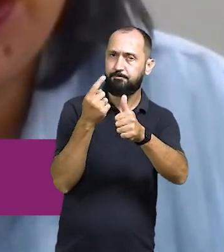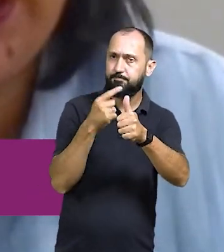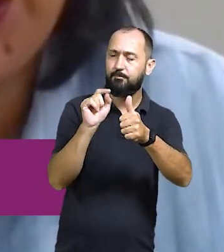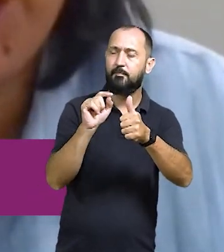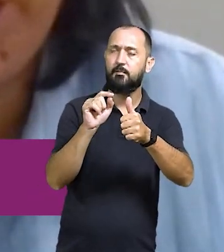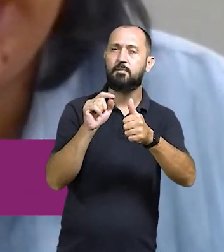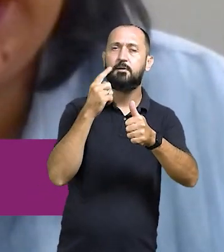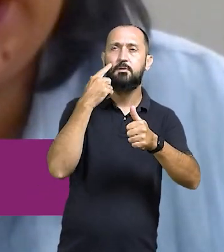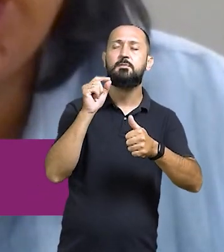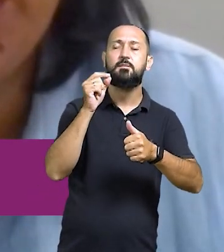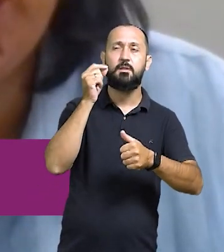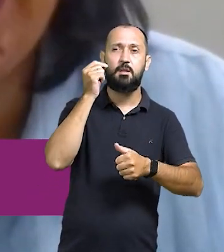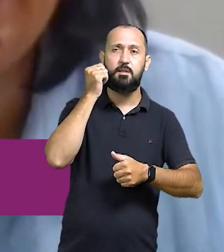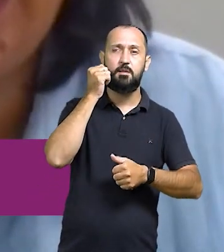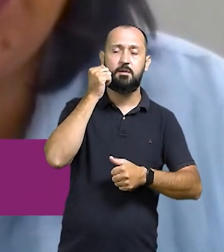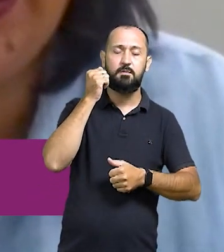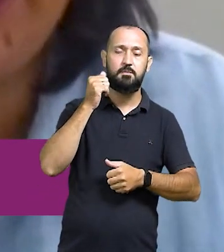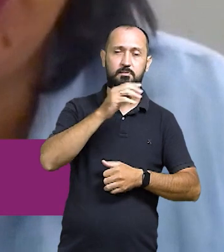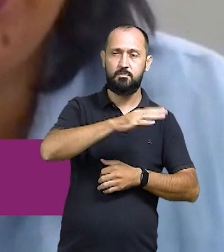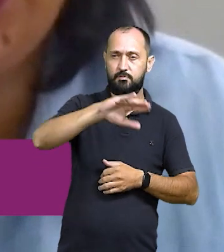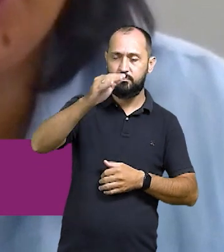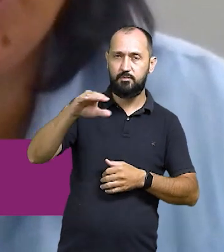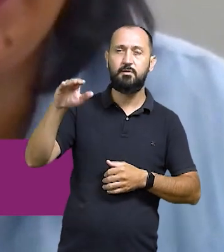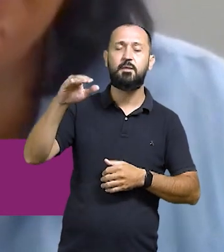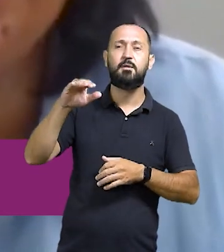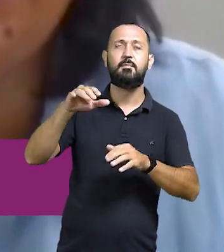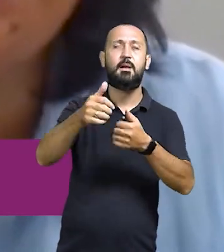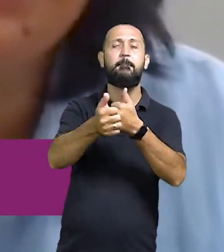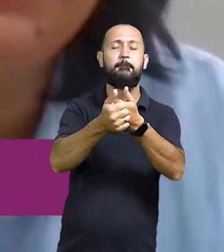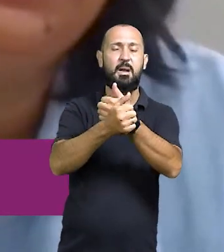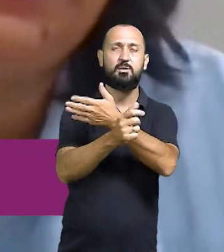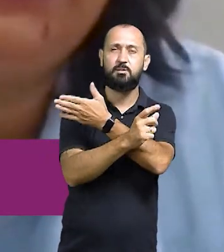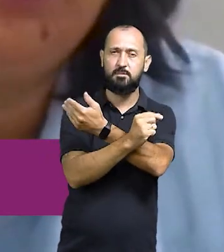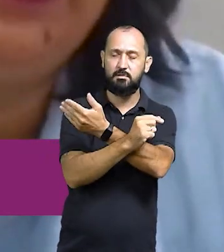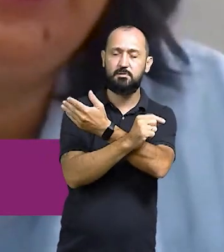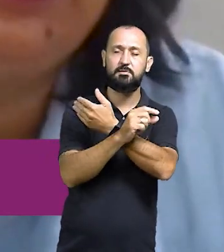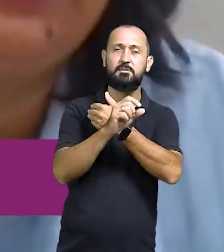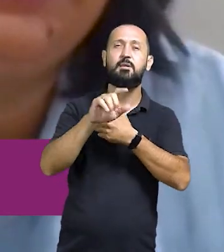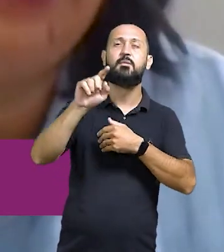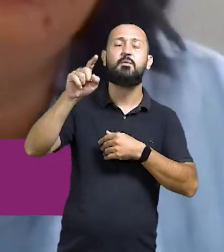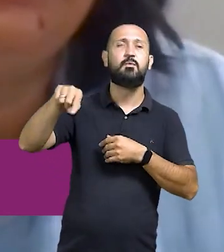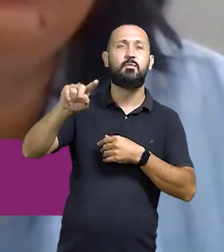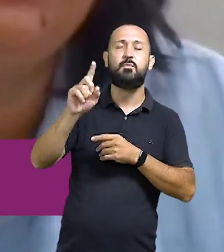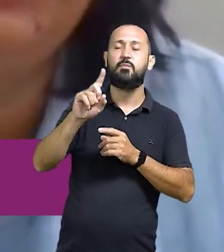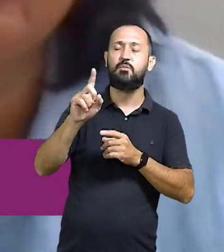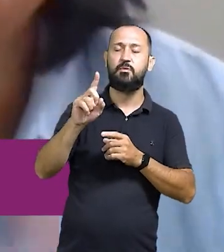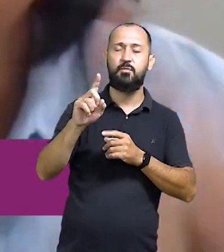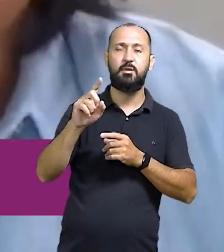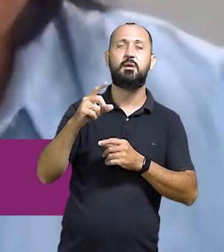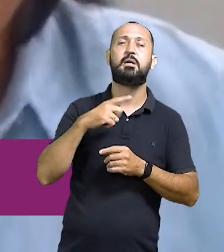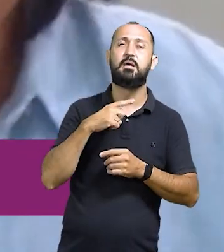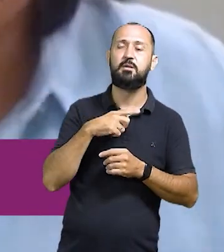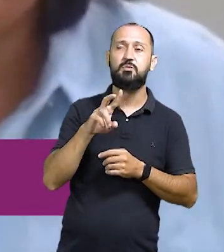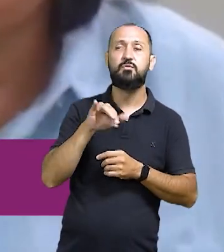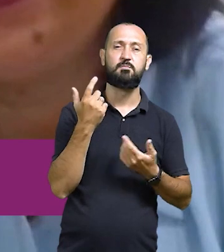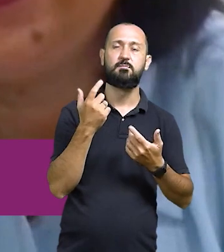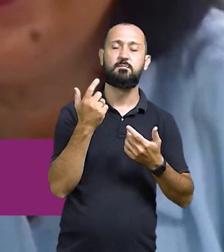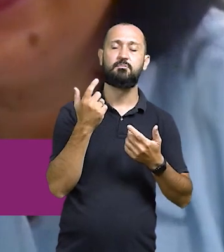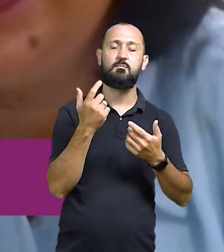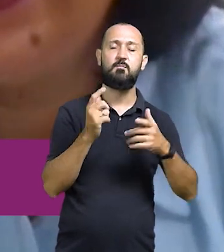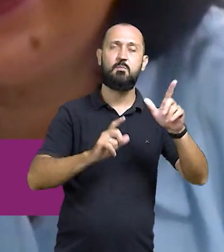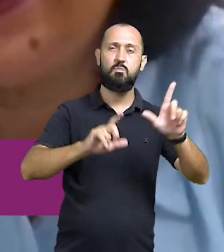nesse âmbito do teu trabalho, eu gostaria até de saber de que forma, né, o Estado, a própria subsecretaria, já